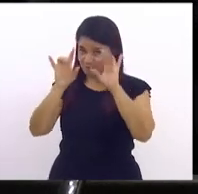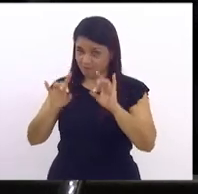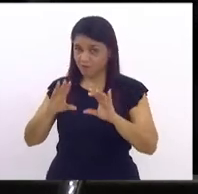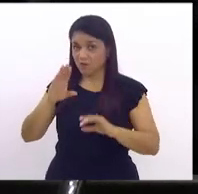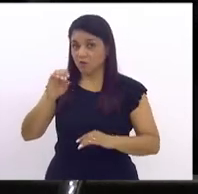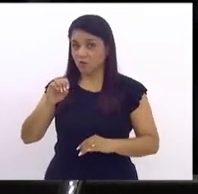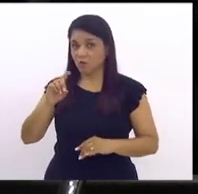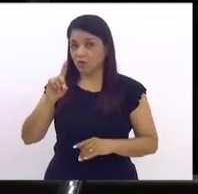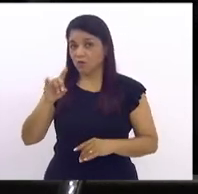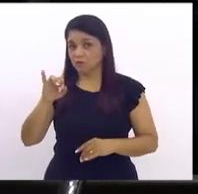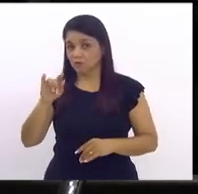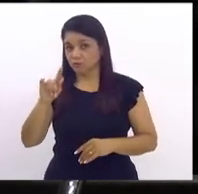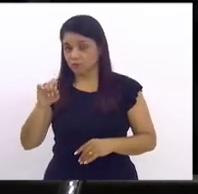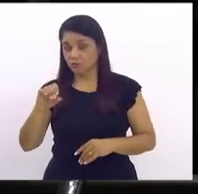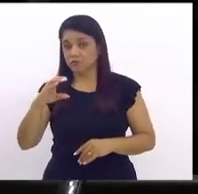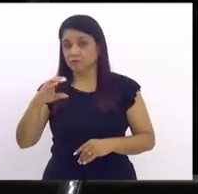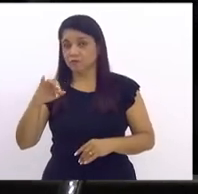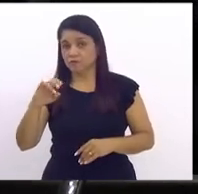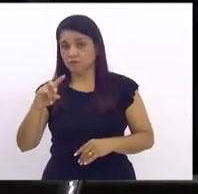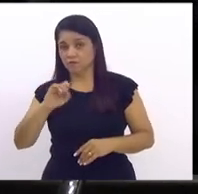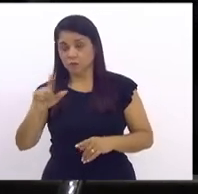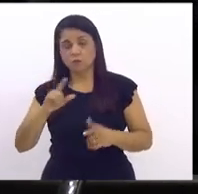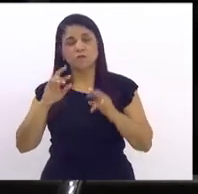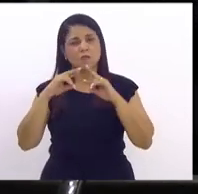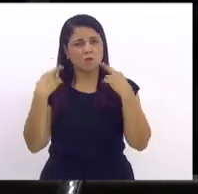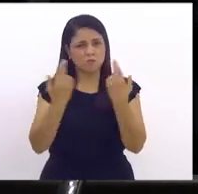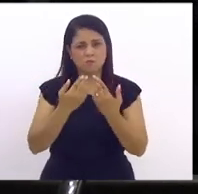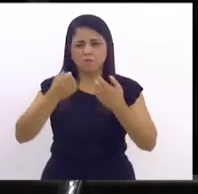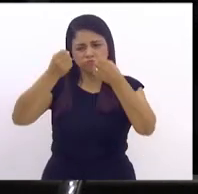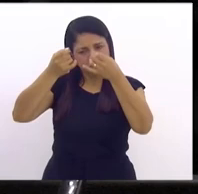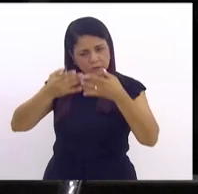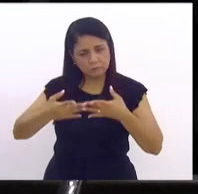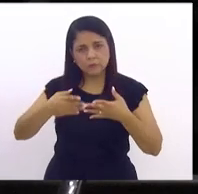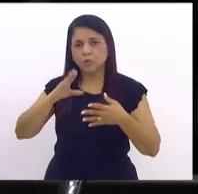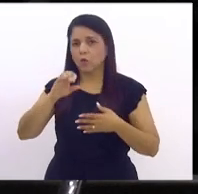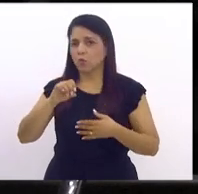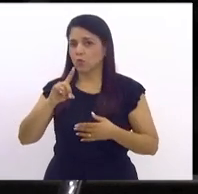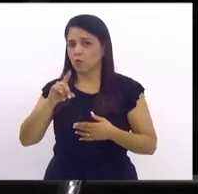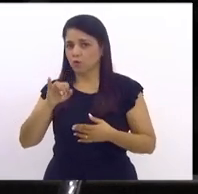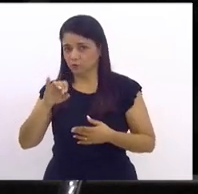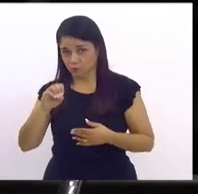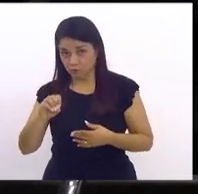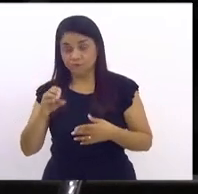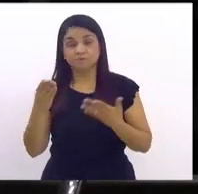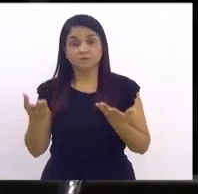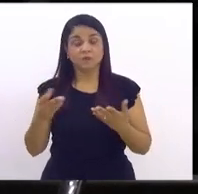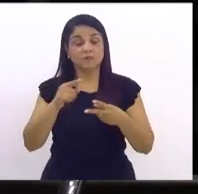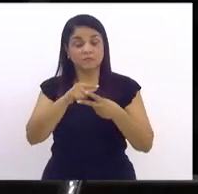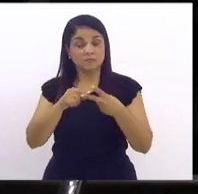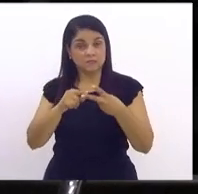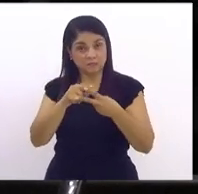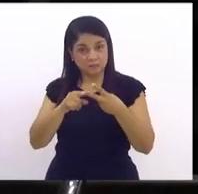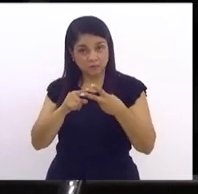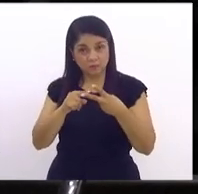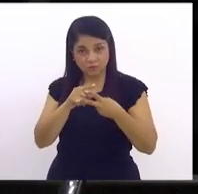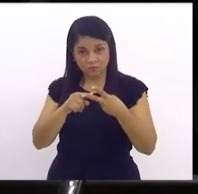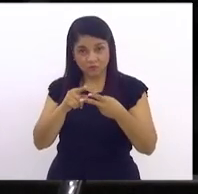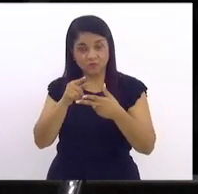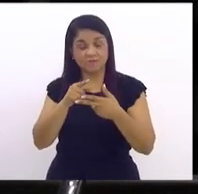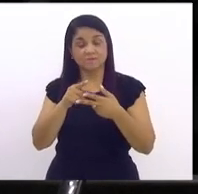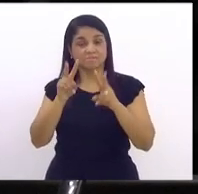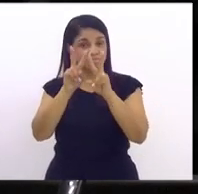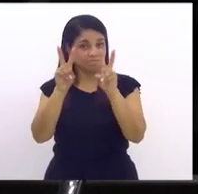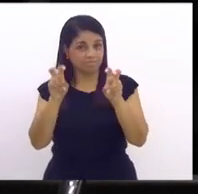diversas reuniões, tem falado aqui sobre o Código Civil. Então, eu acho que essas duas questões